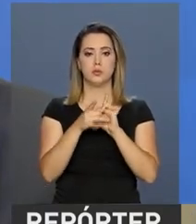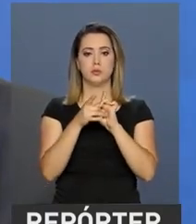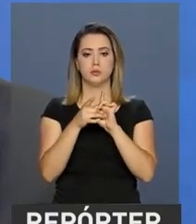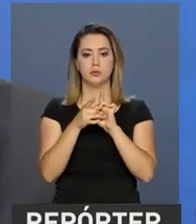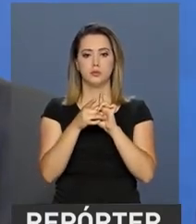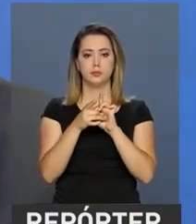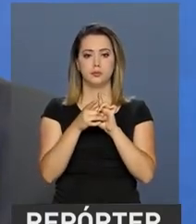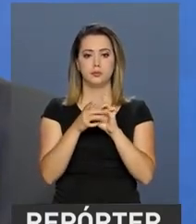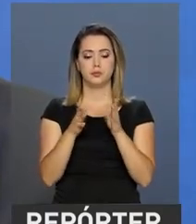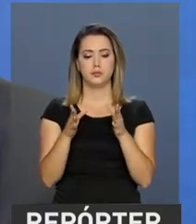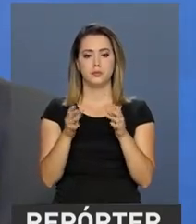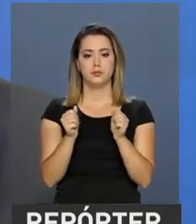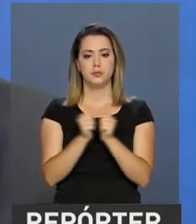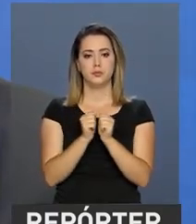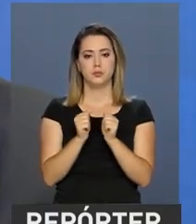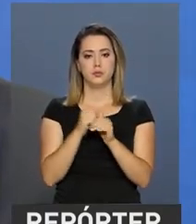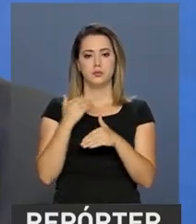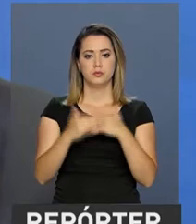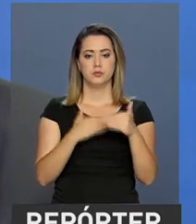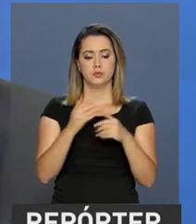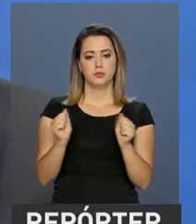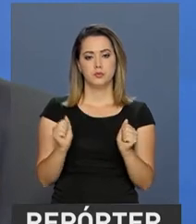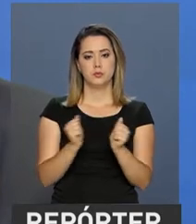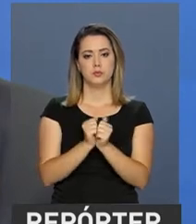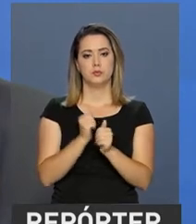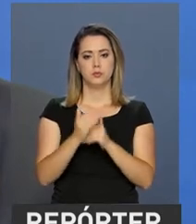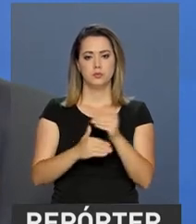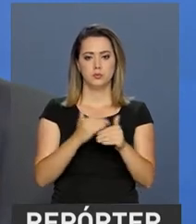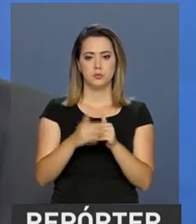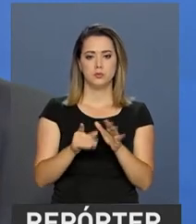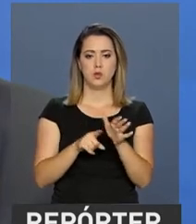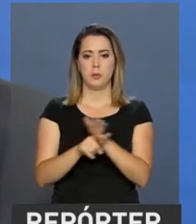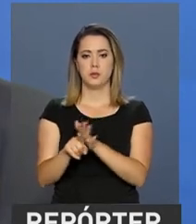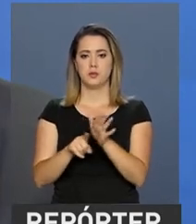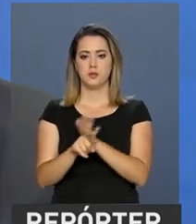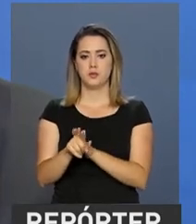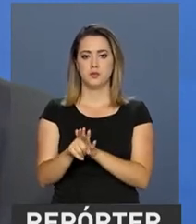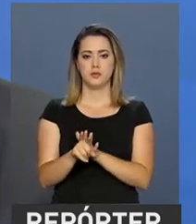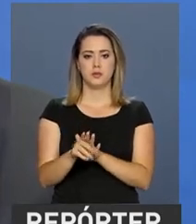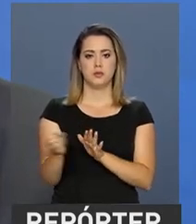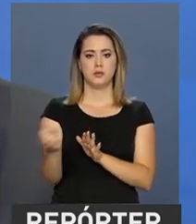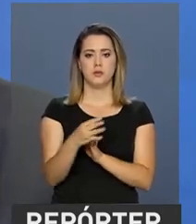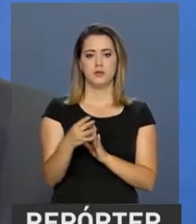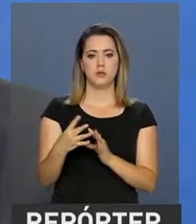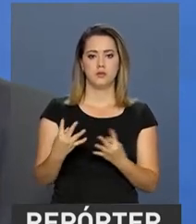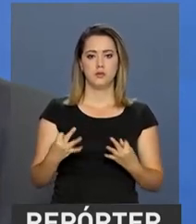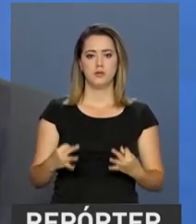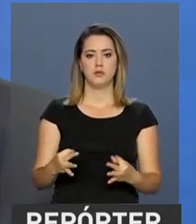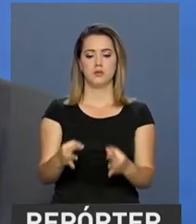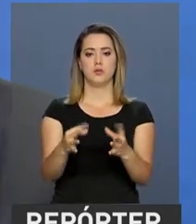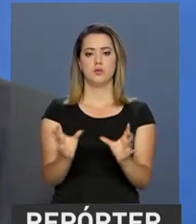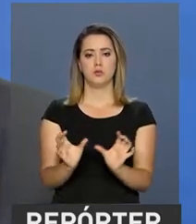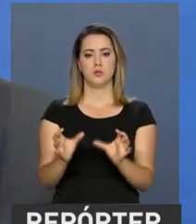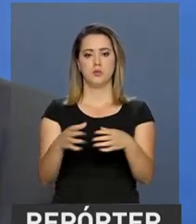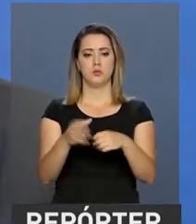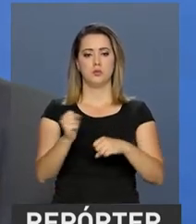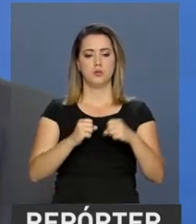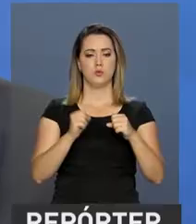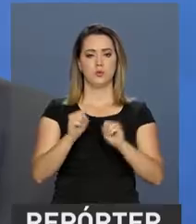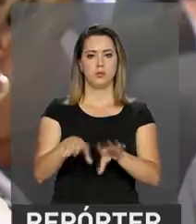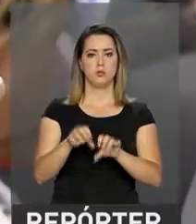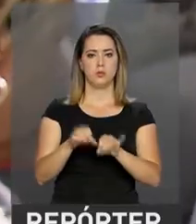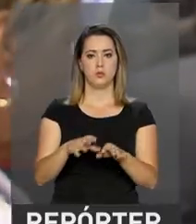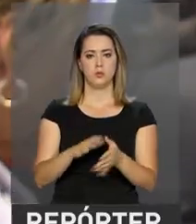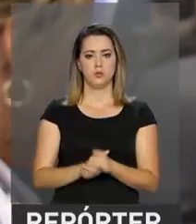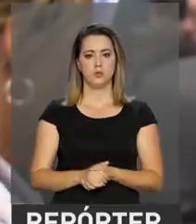integração entre a produção, a pesquisa, a inovação e o setor